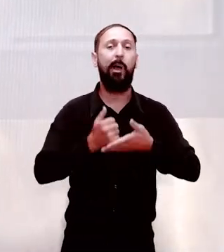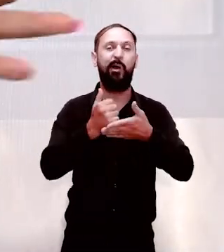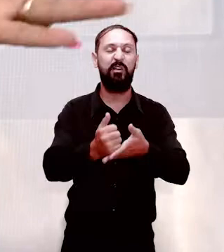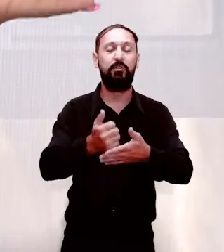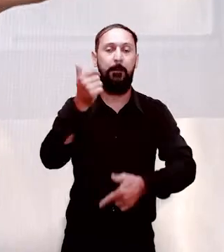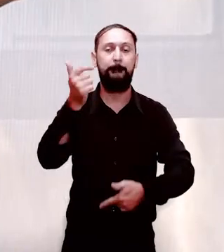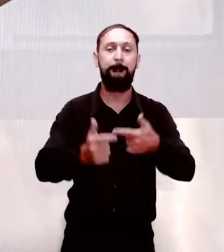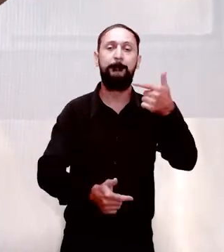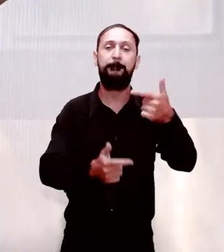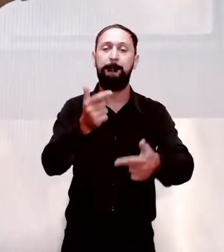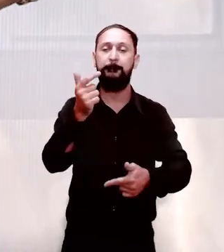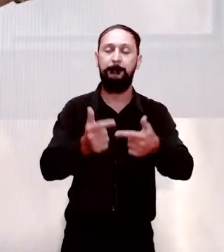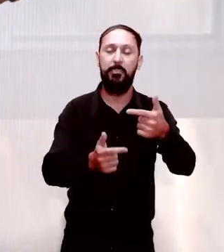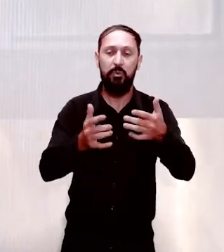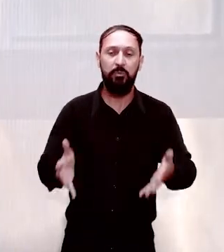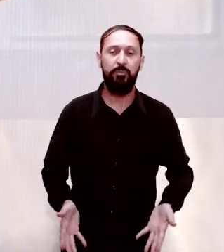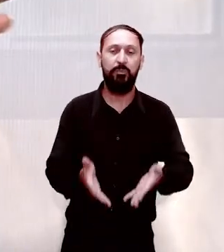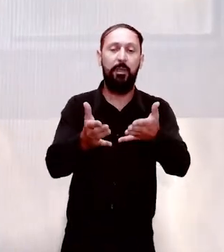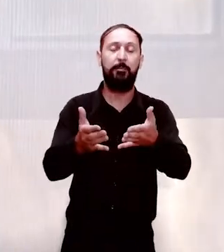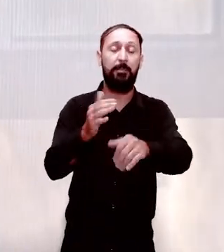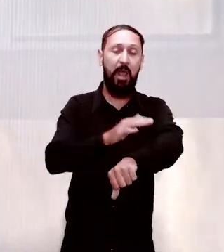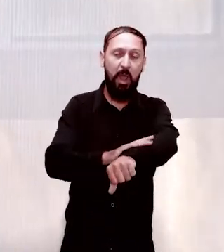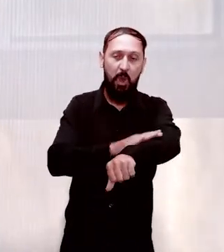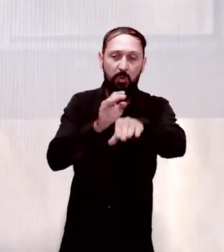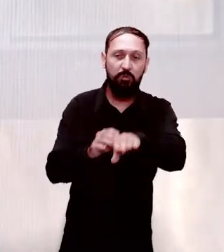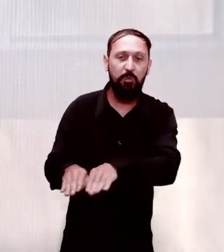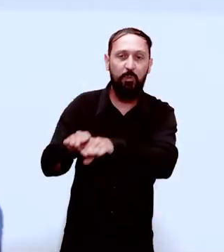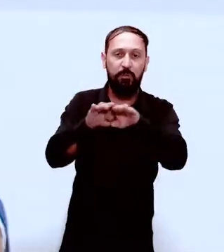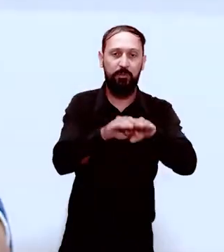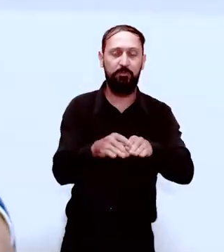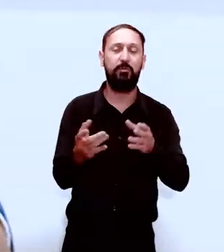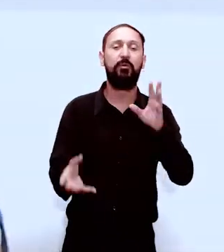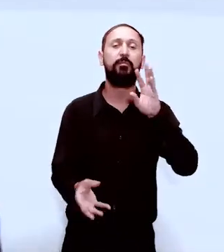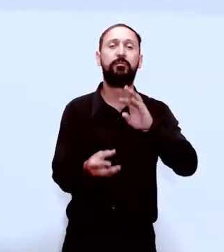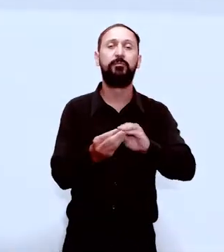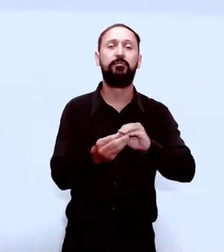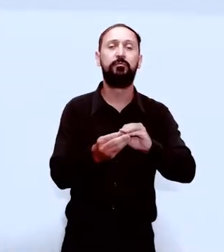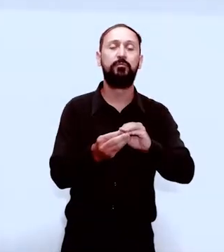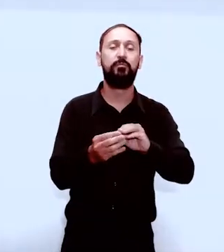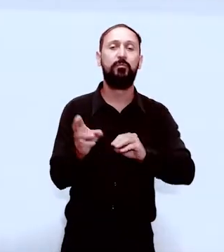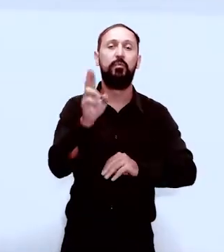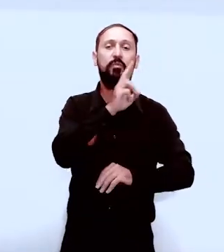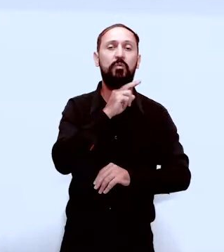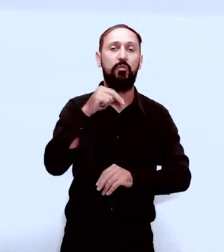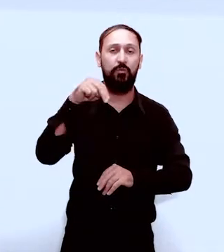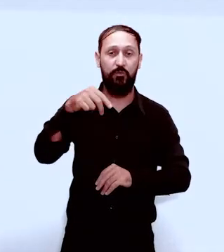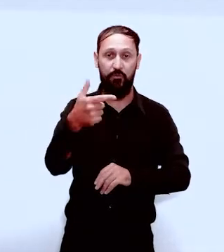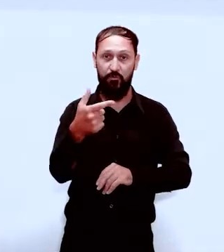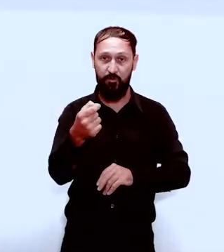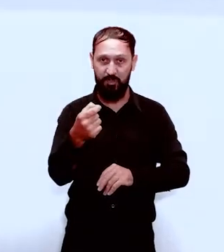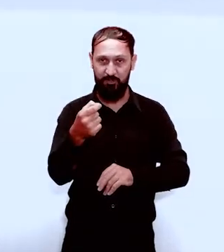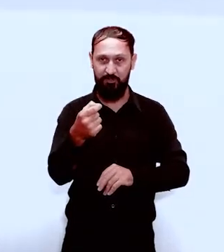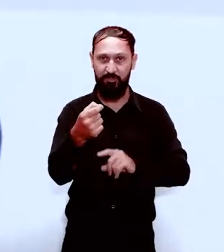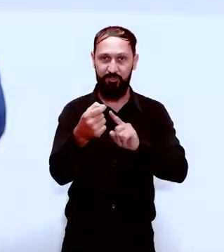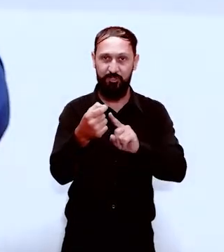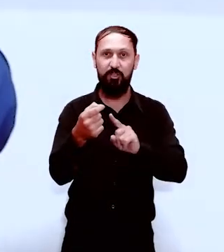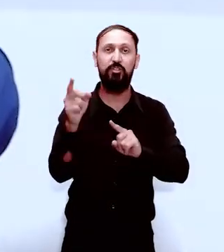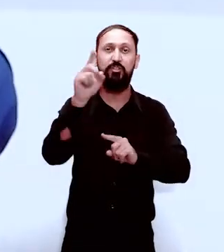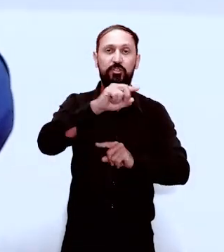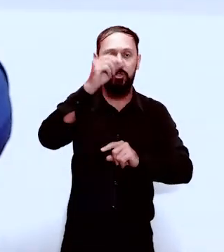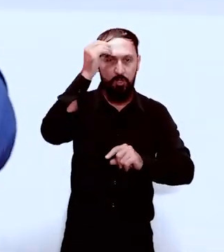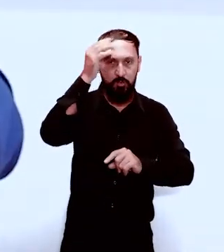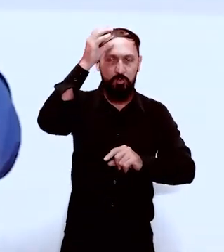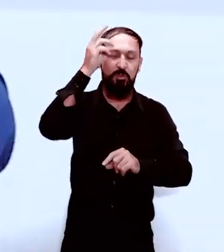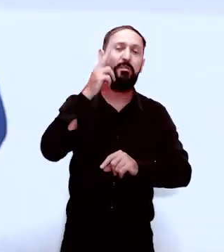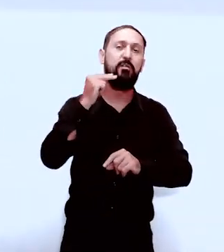e promover políticas de promoção da igualdade racial. E para fechar, 20 de novembro, Dia da Consciência Negra, essa ideia